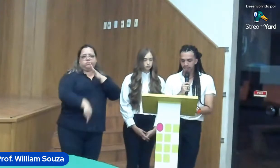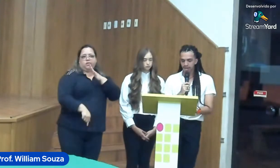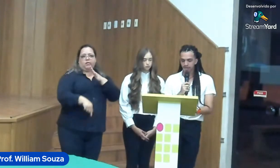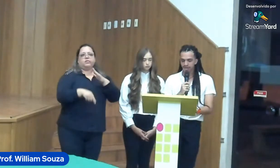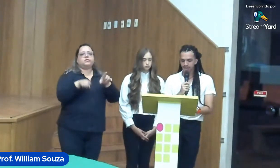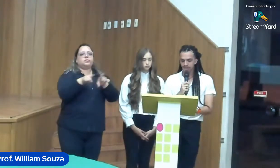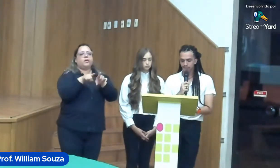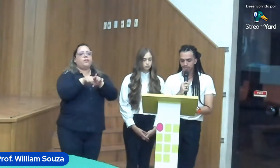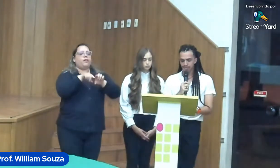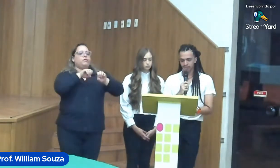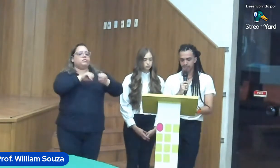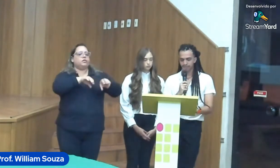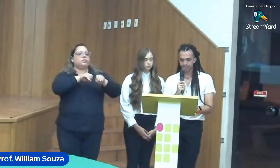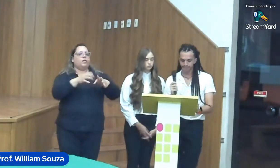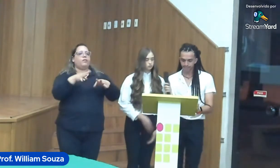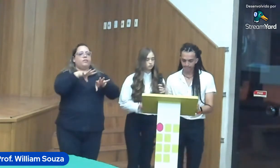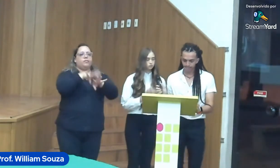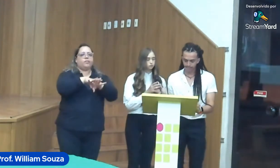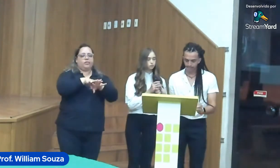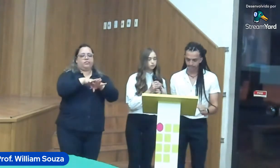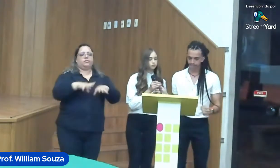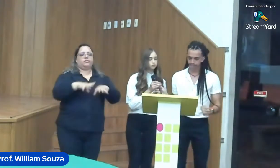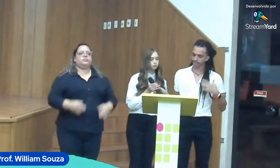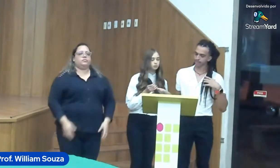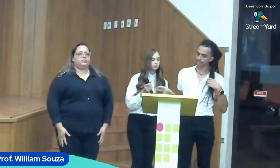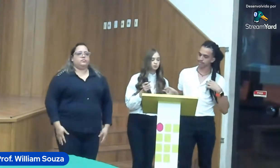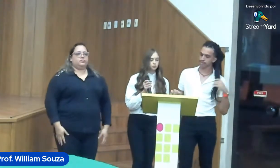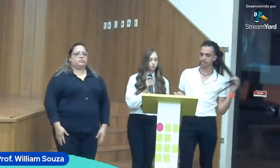educação matemática inclusiva.